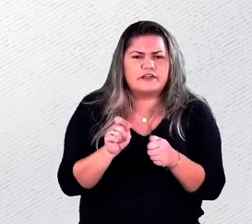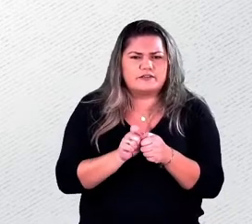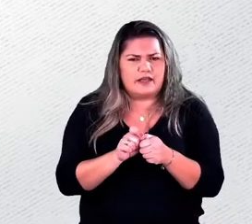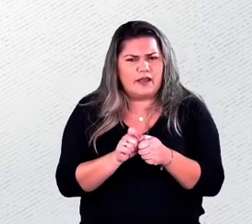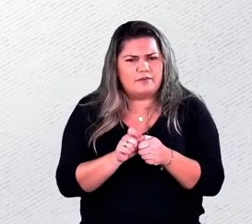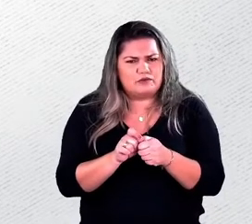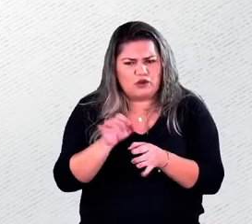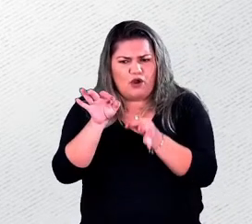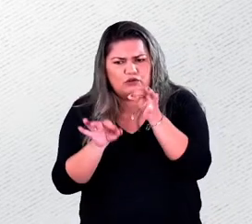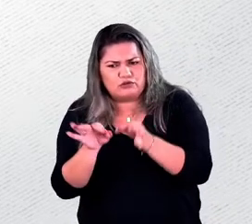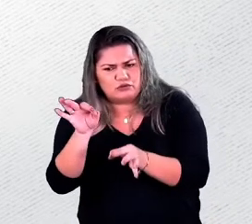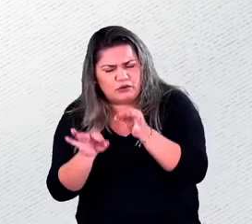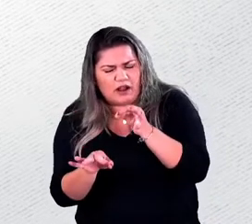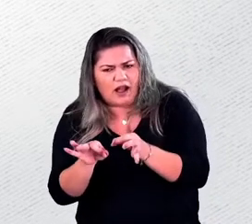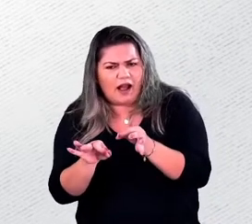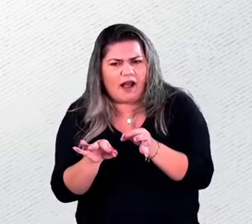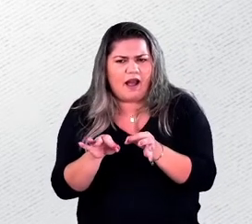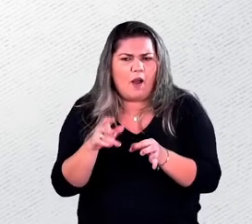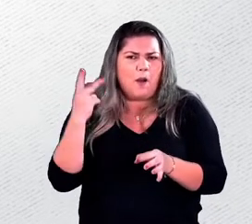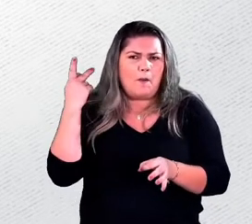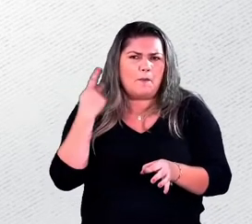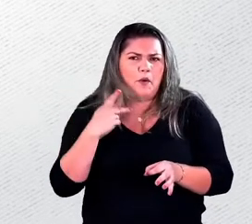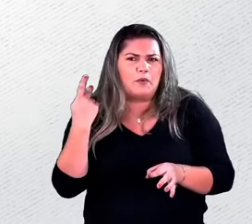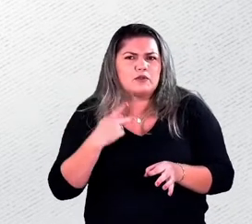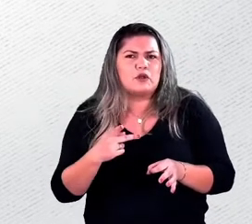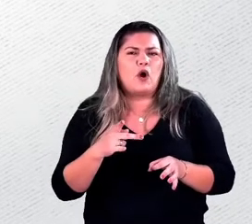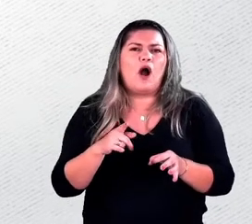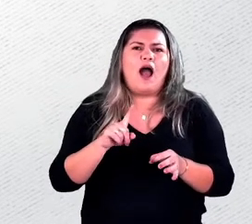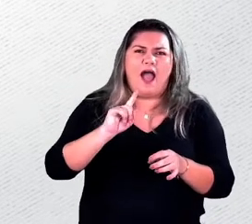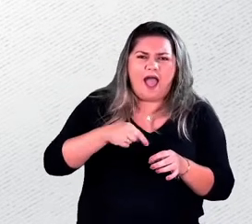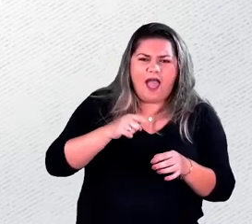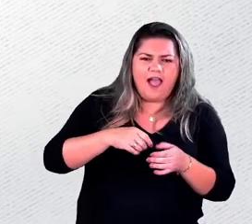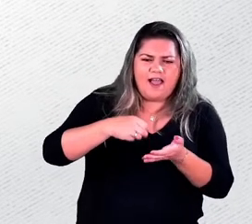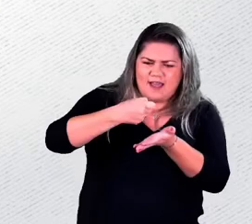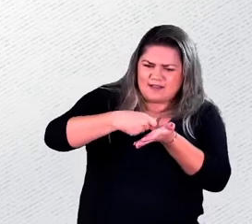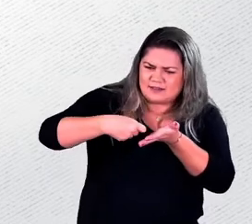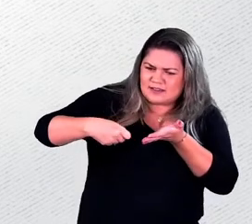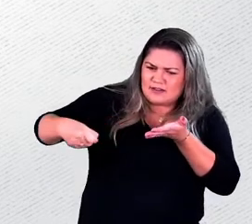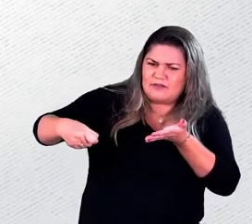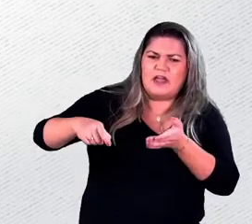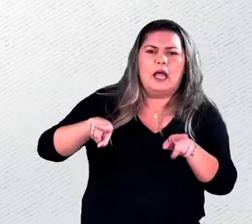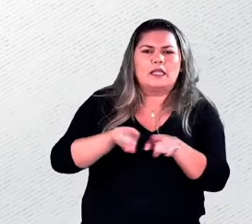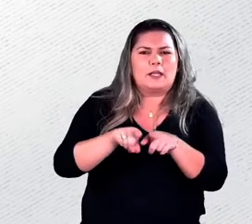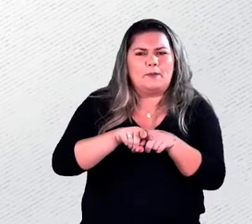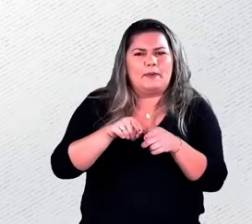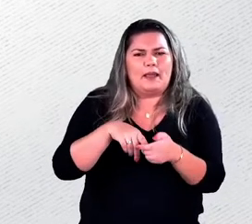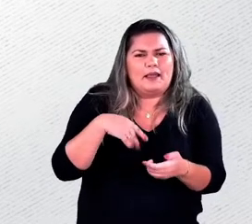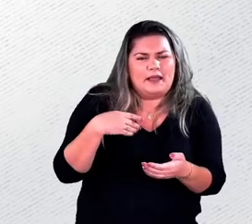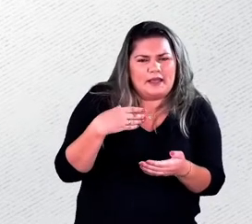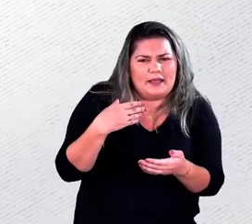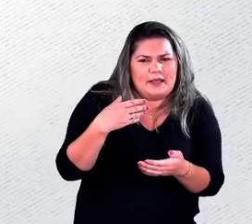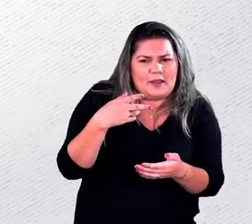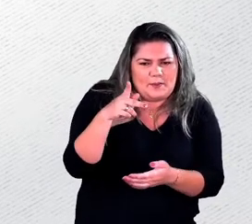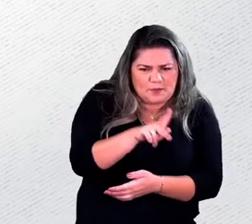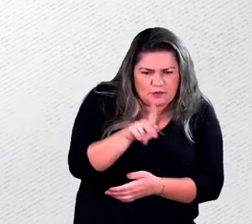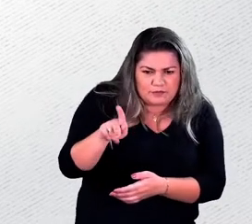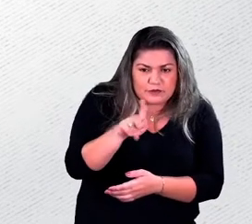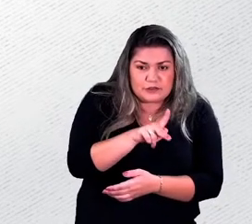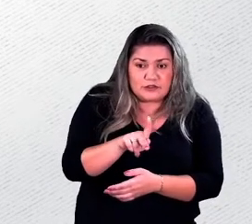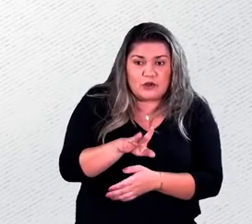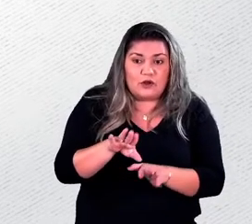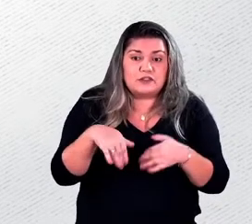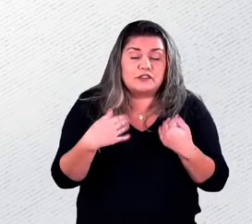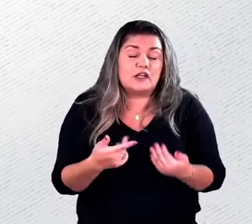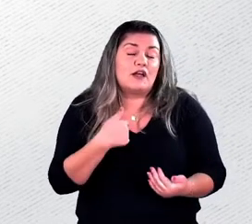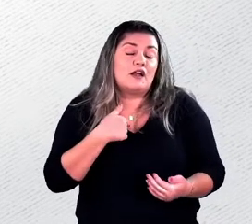promotores é a escrever é dar aulas é é participar desse convívio acadêmico então fico muito feliz de